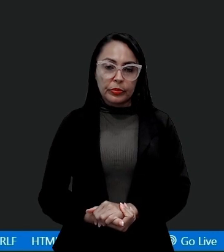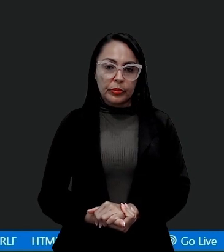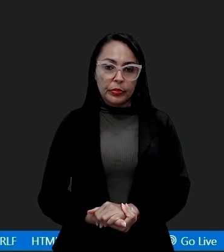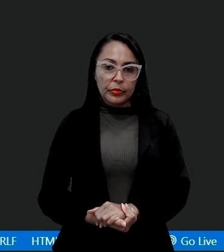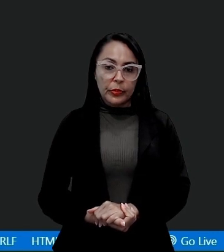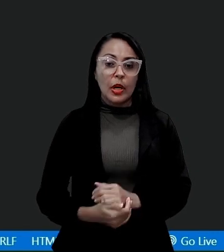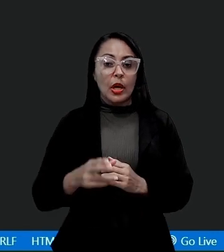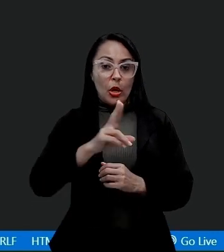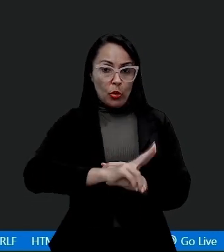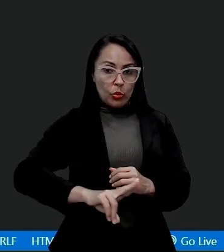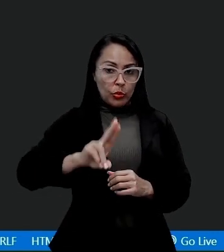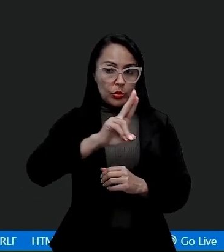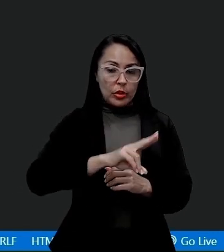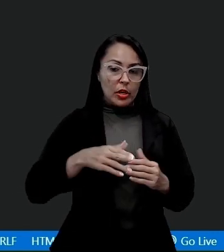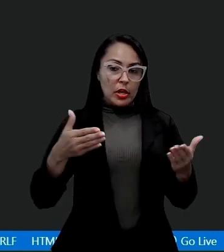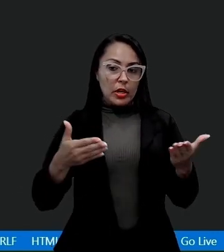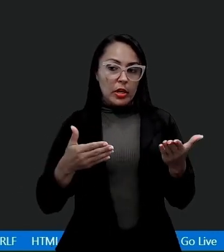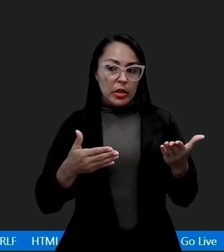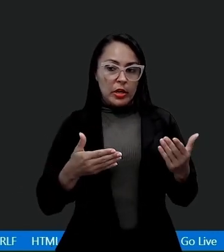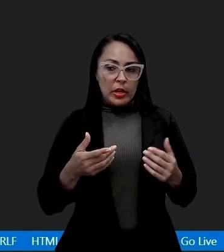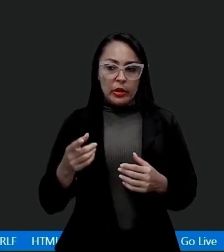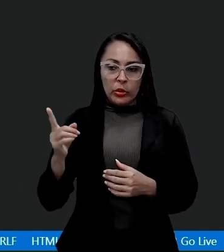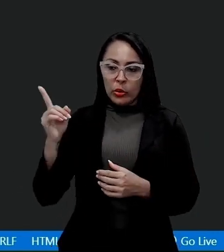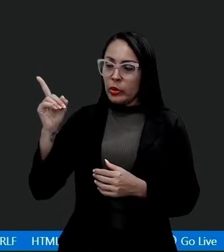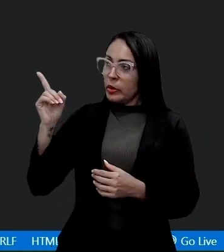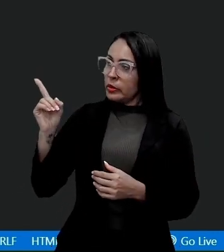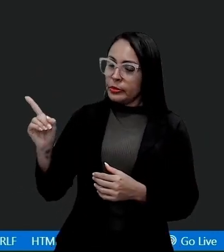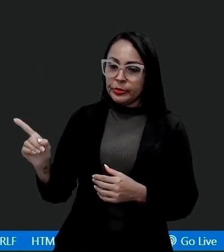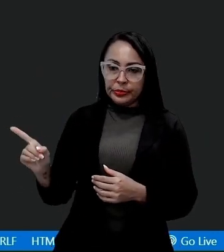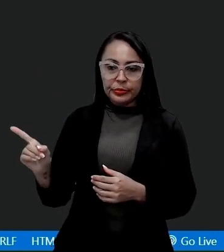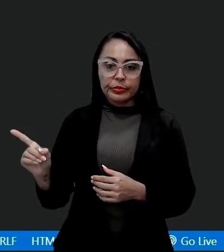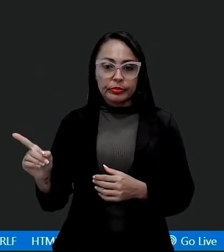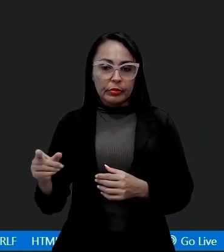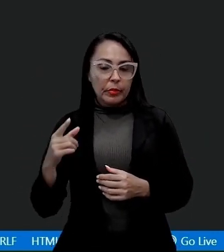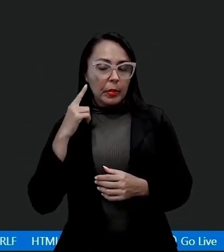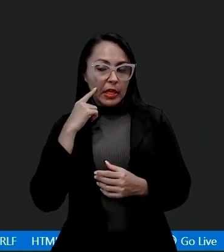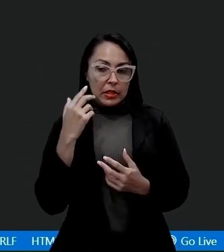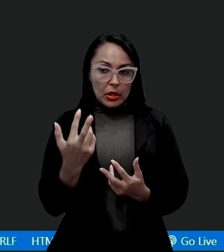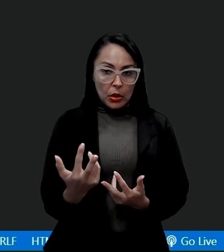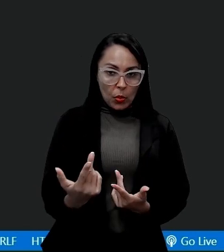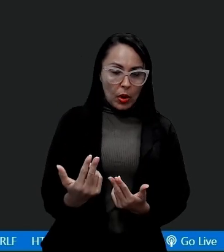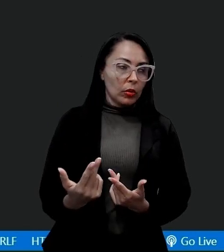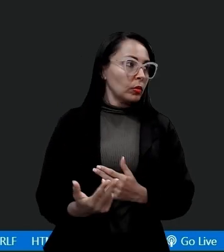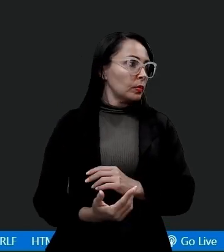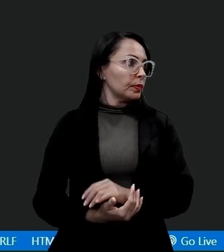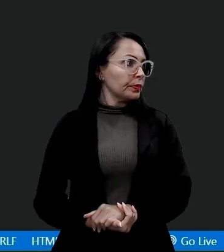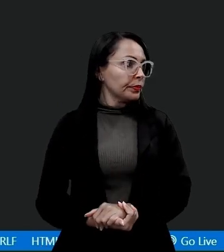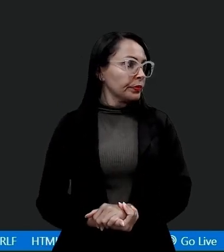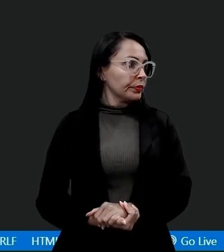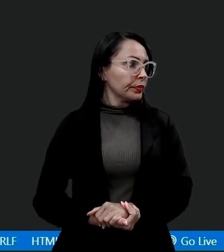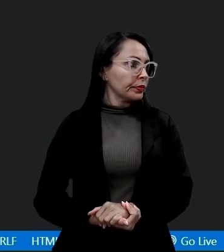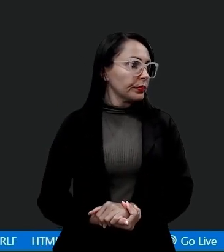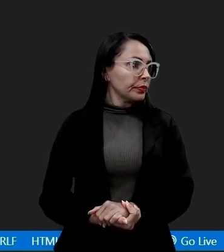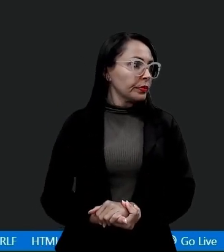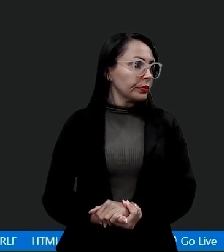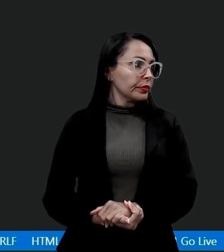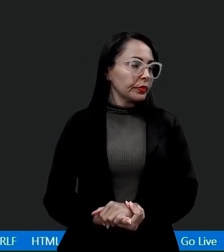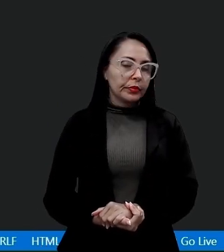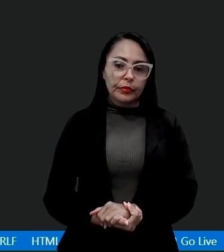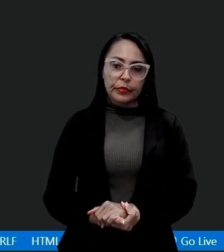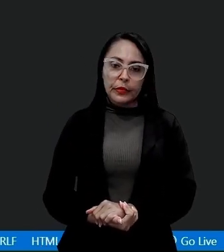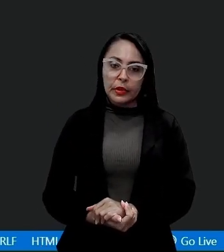Eu usei aqui o mais igual, que é um